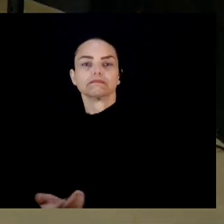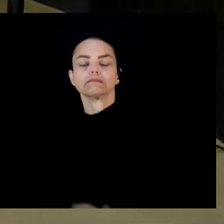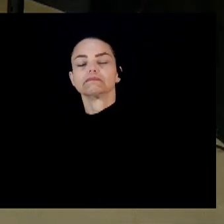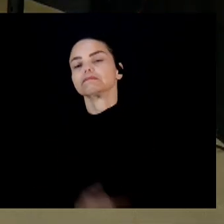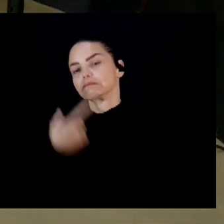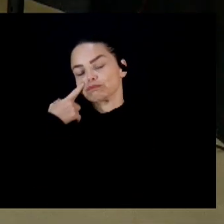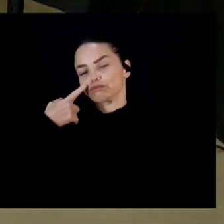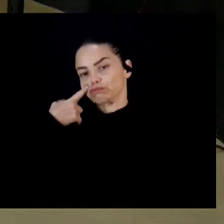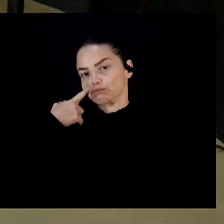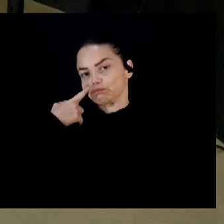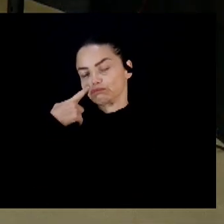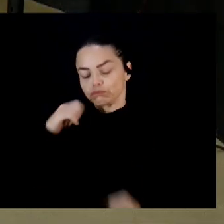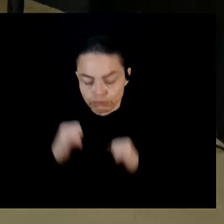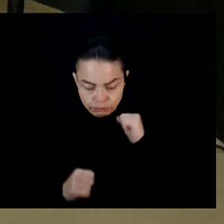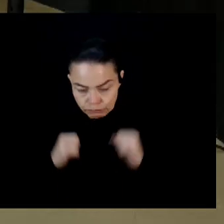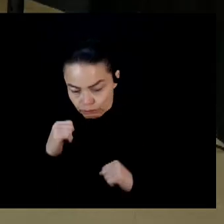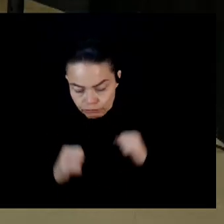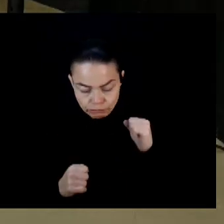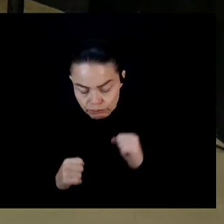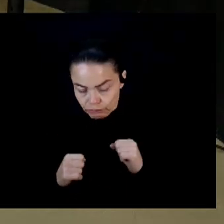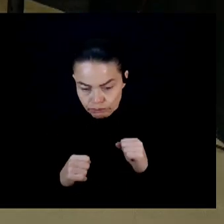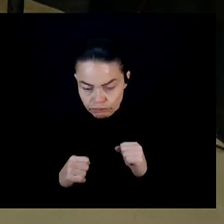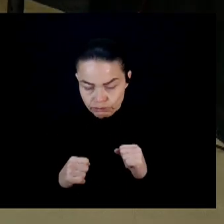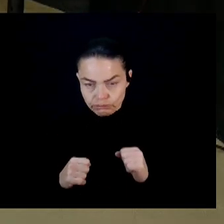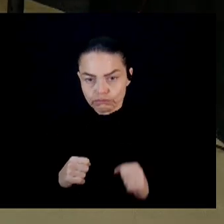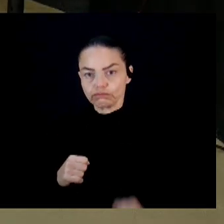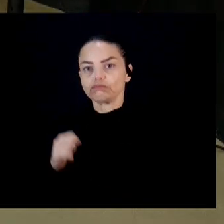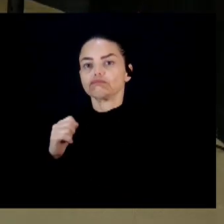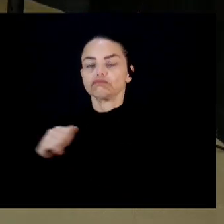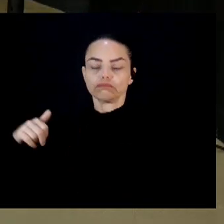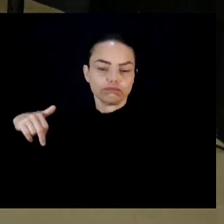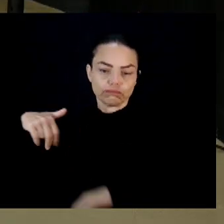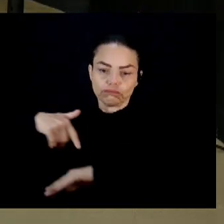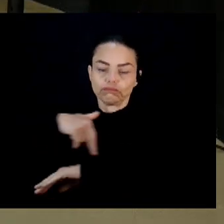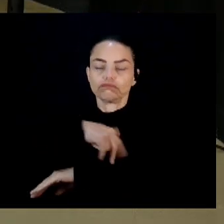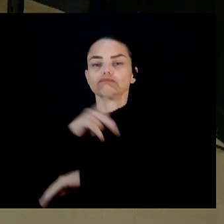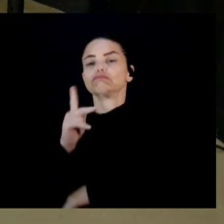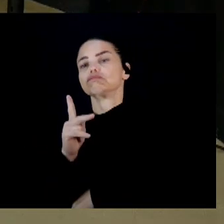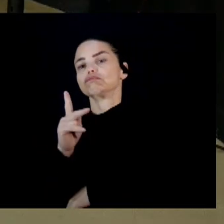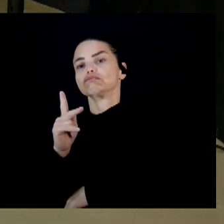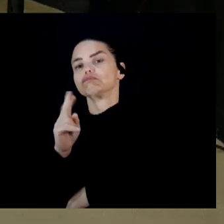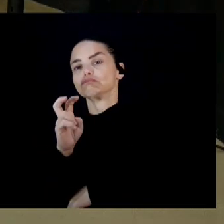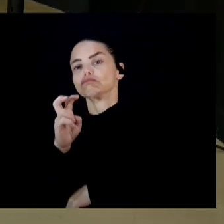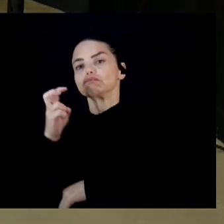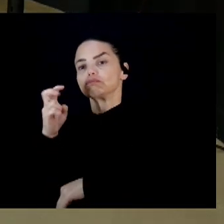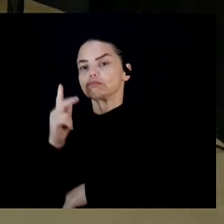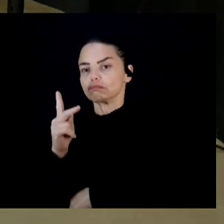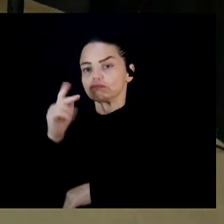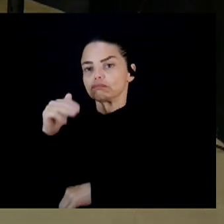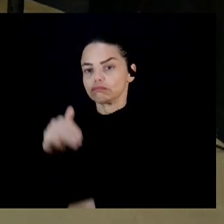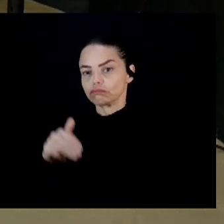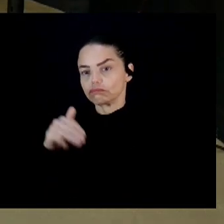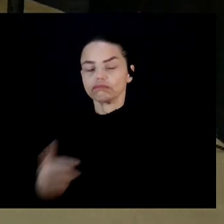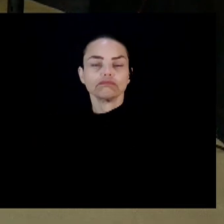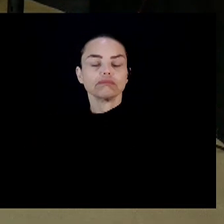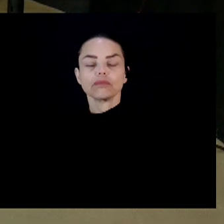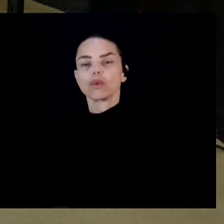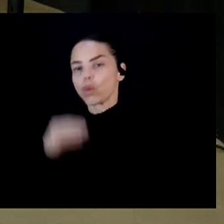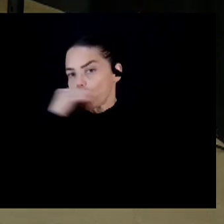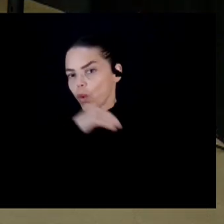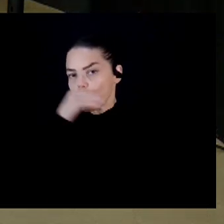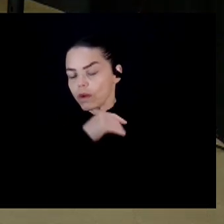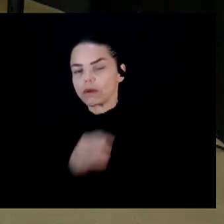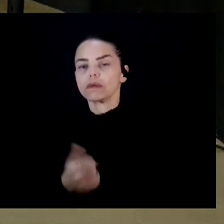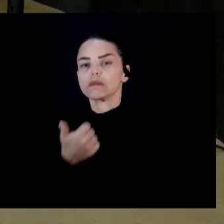eu corro ou caminho só 5 quilômetros, poxa, eu sou fraco, eu não tenho um bom desempenho. Se eu faço 10K, eu ainda